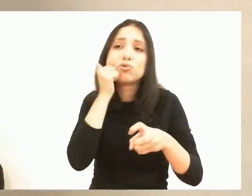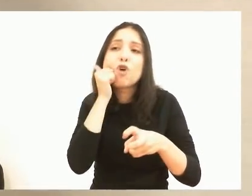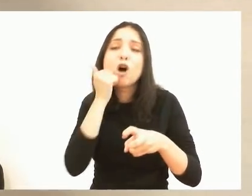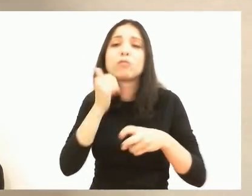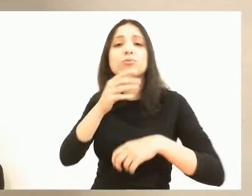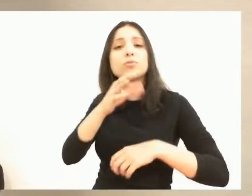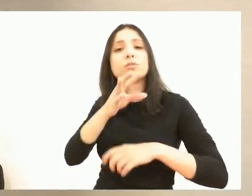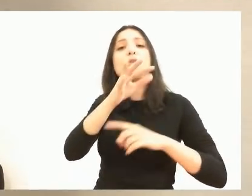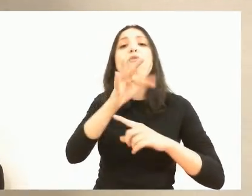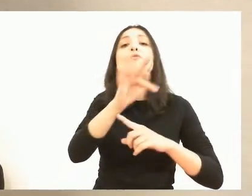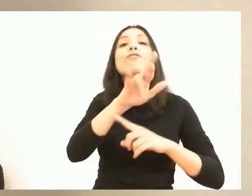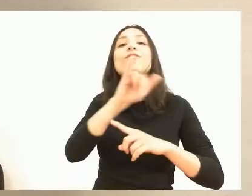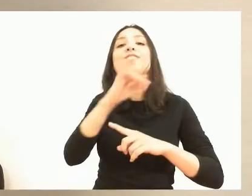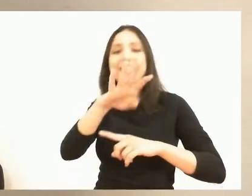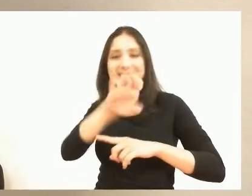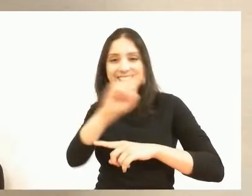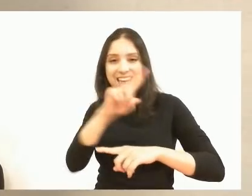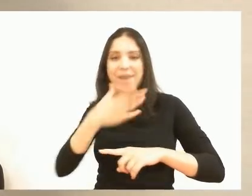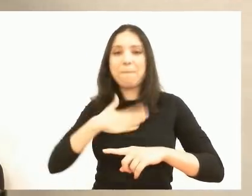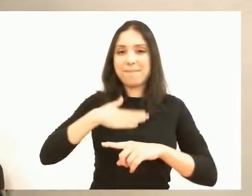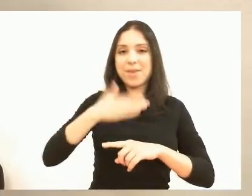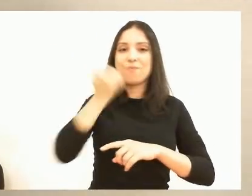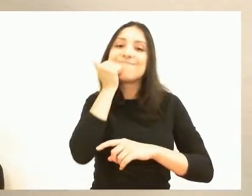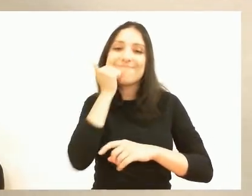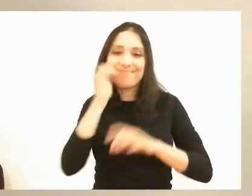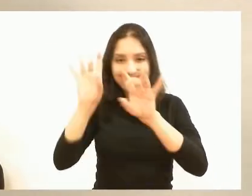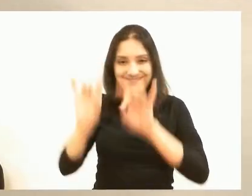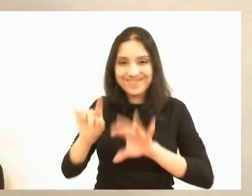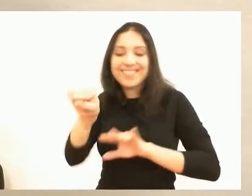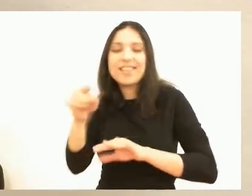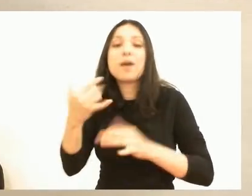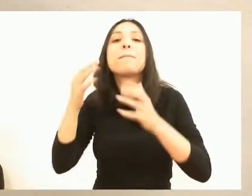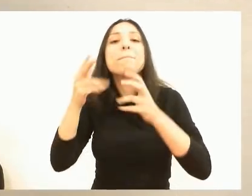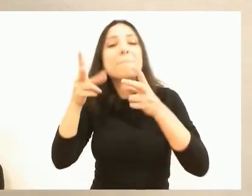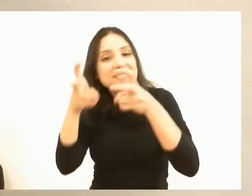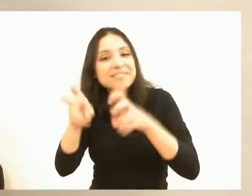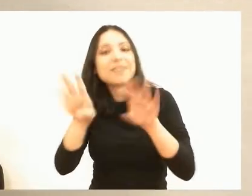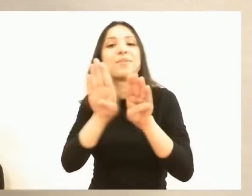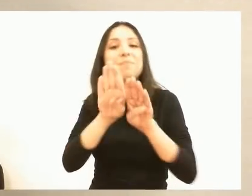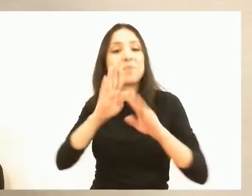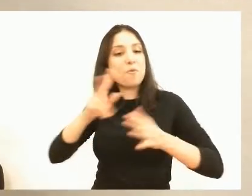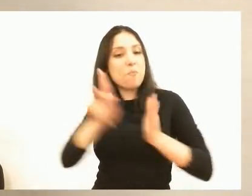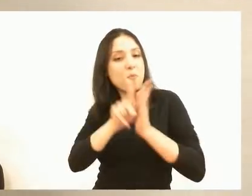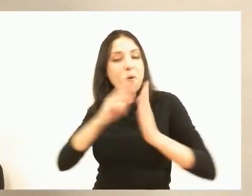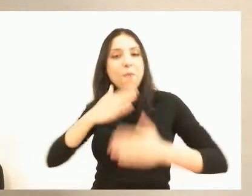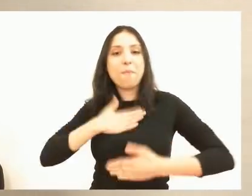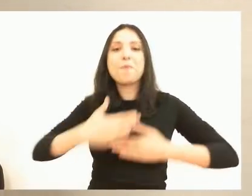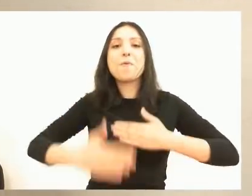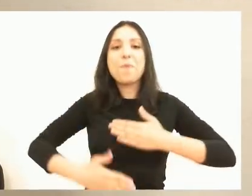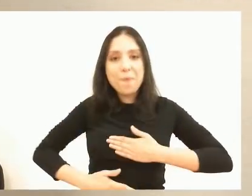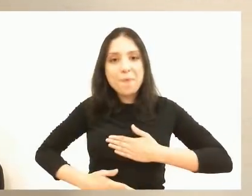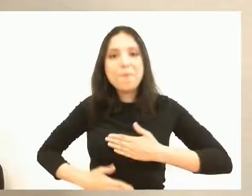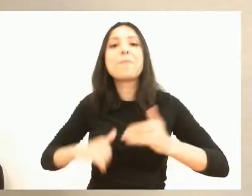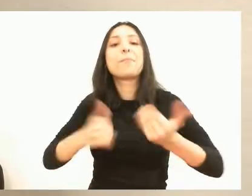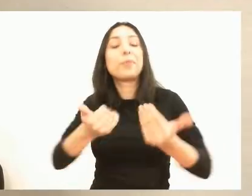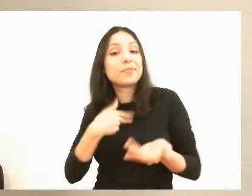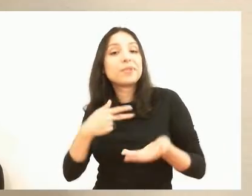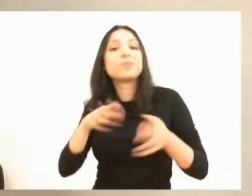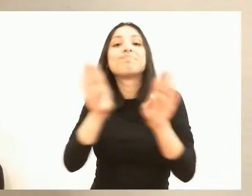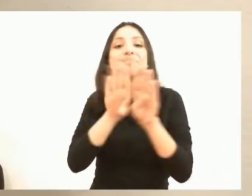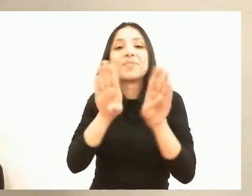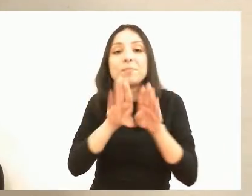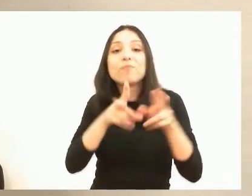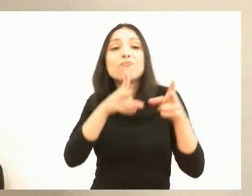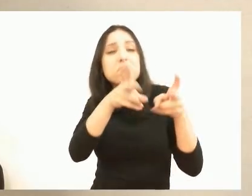ele tem até nome as dobradiças aí a gente percebe no próprio corpo então eu fui reparando